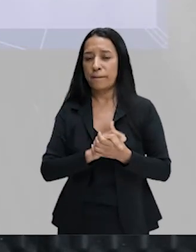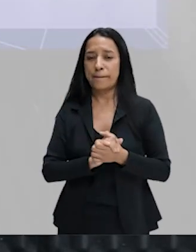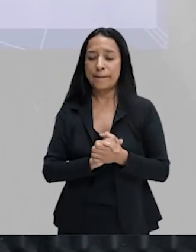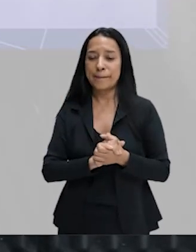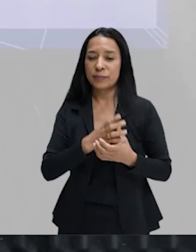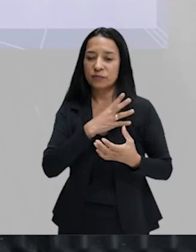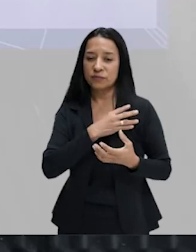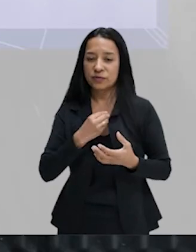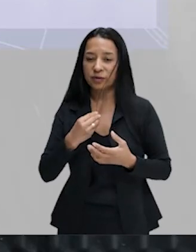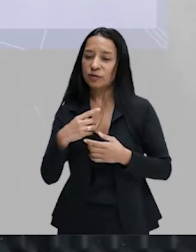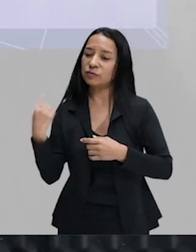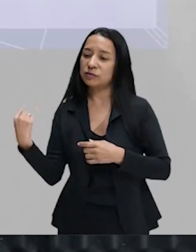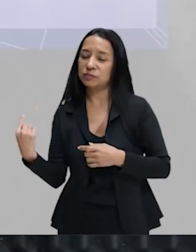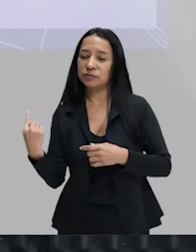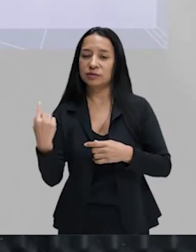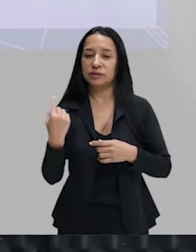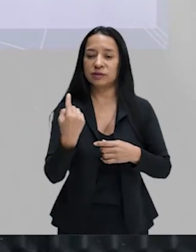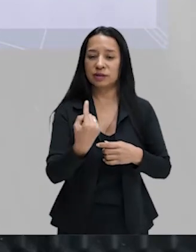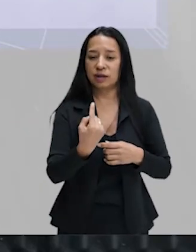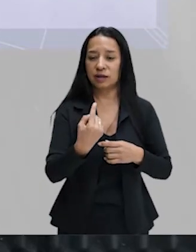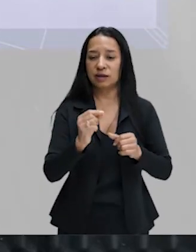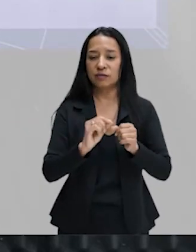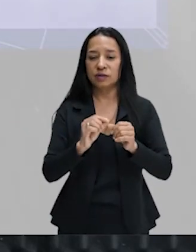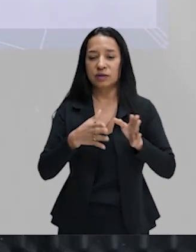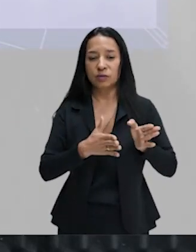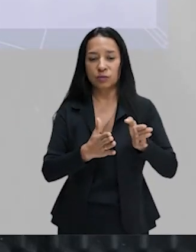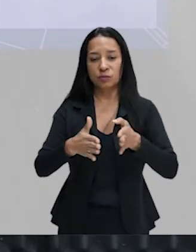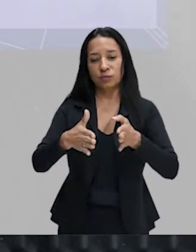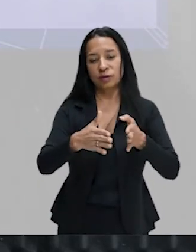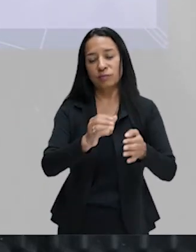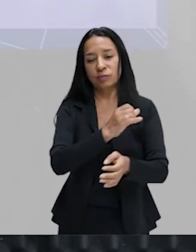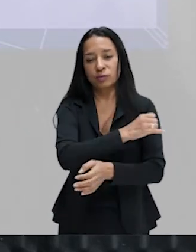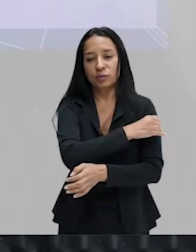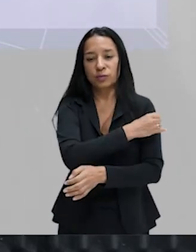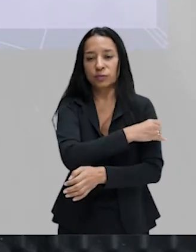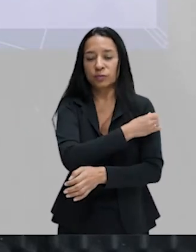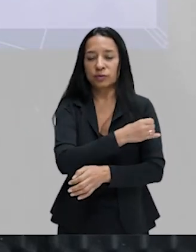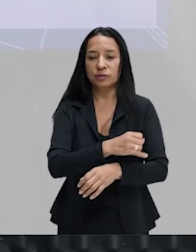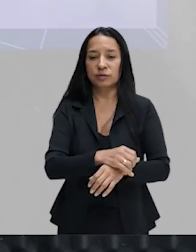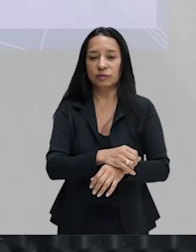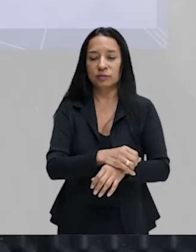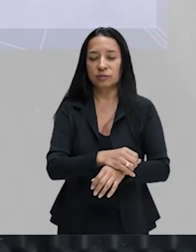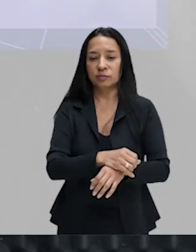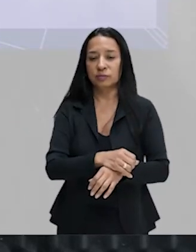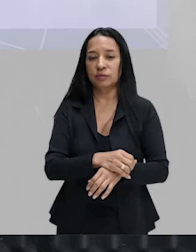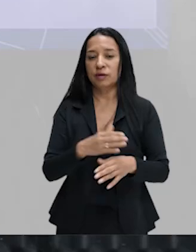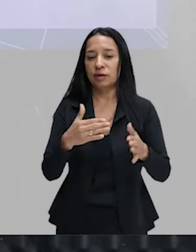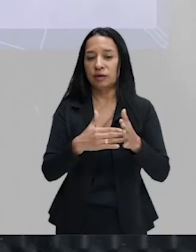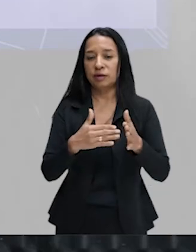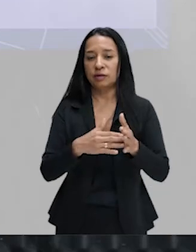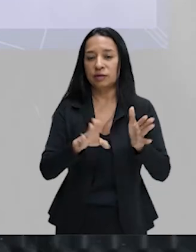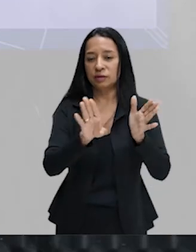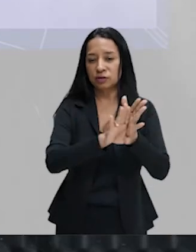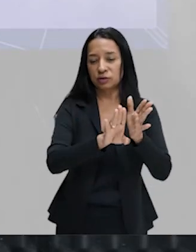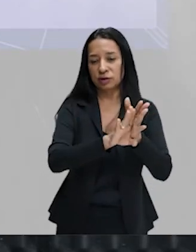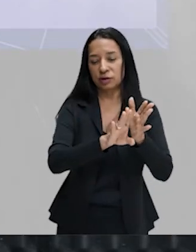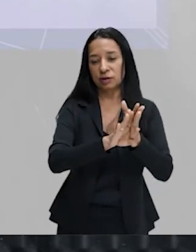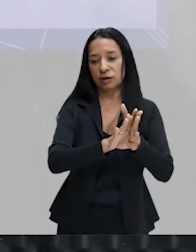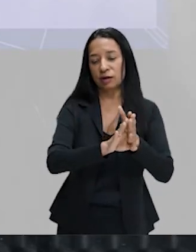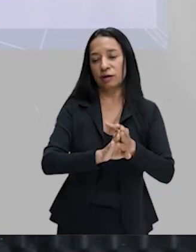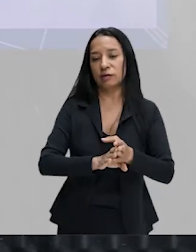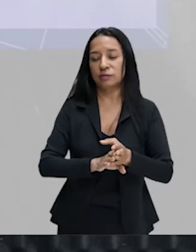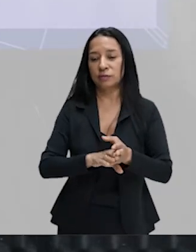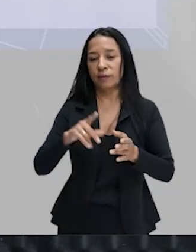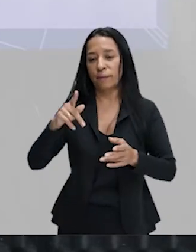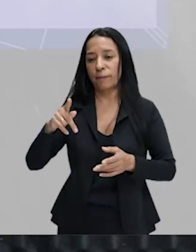região, fazendo o percurso pelo rio Capibaribe até chegar à capital de Pernambuco,